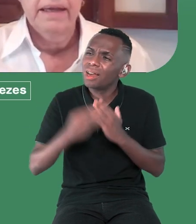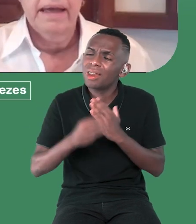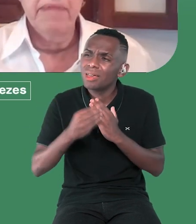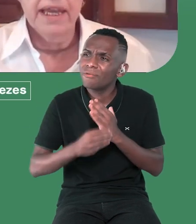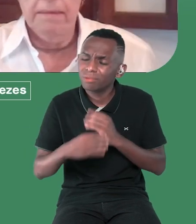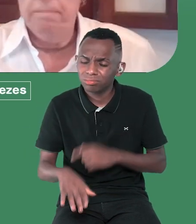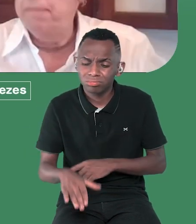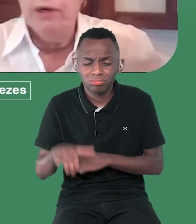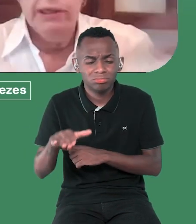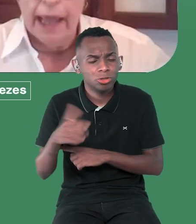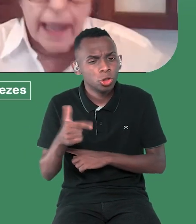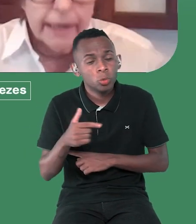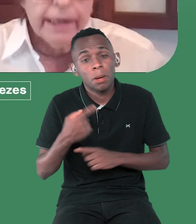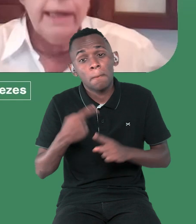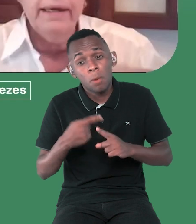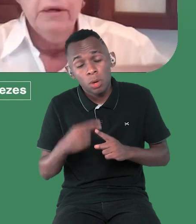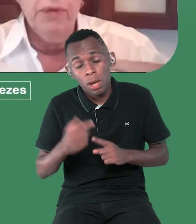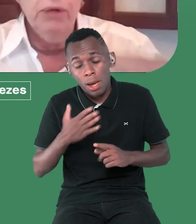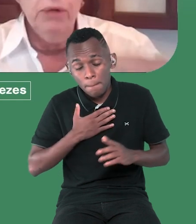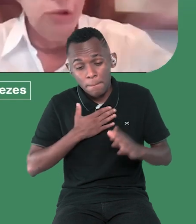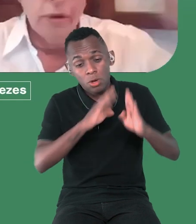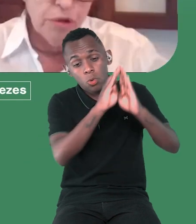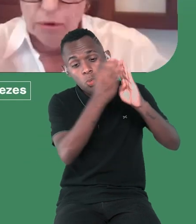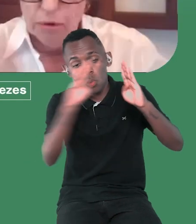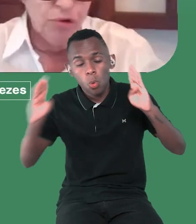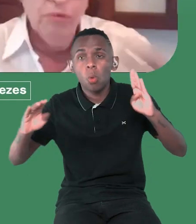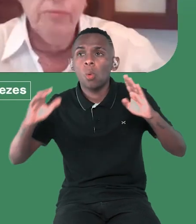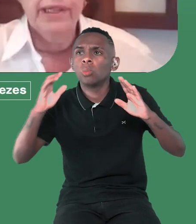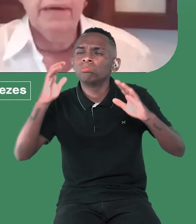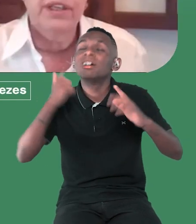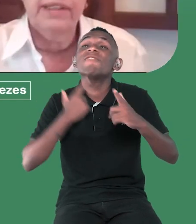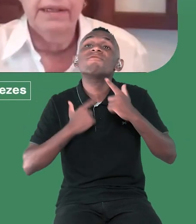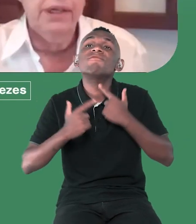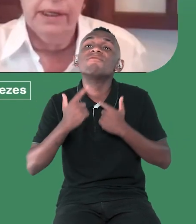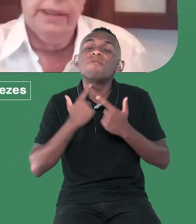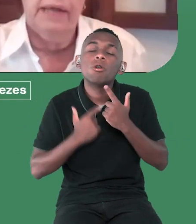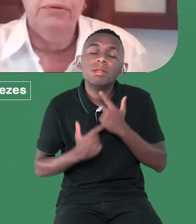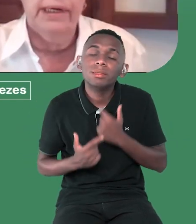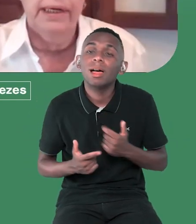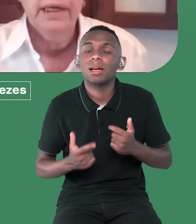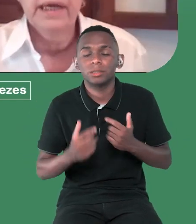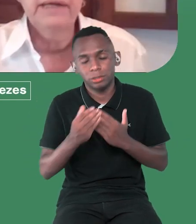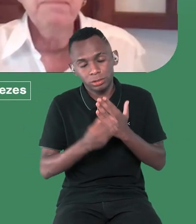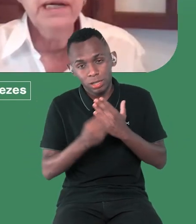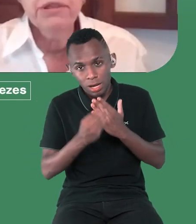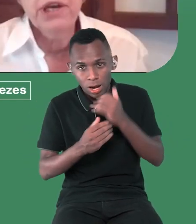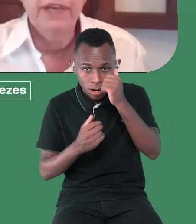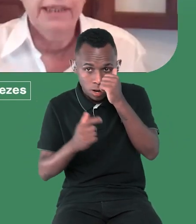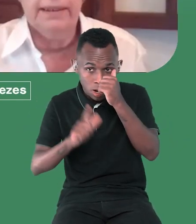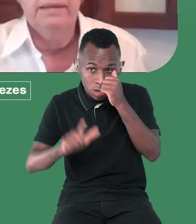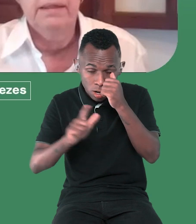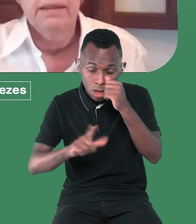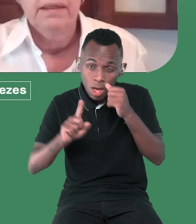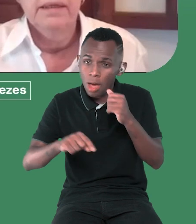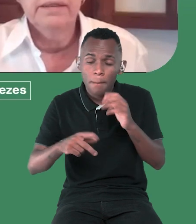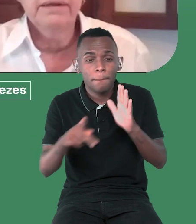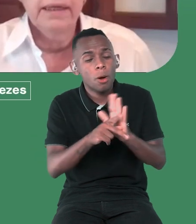sincera. A minha biblioteca, o meu sonho de consumo em termos de literatura, era uma banca de